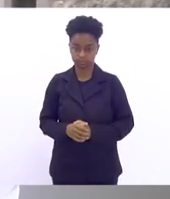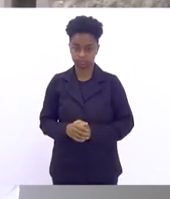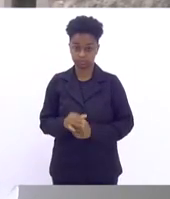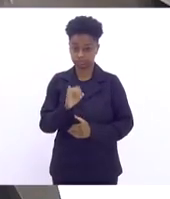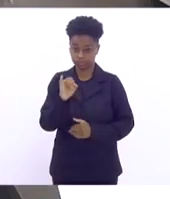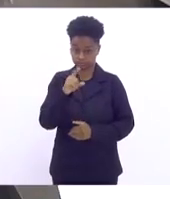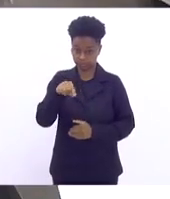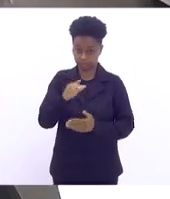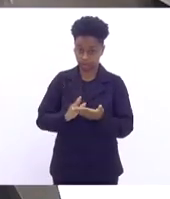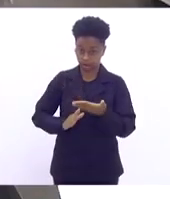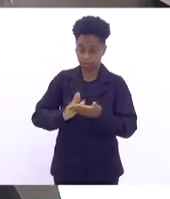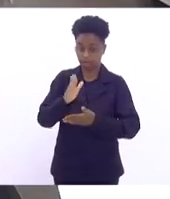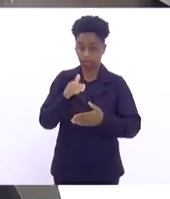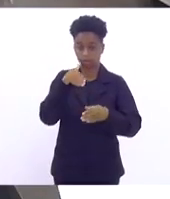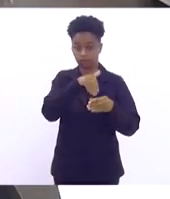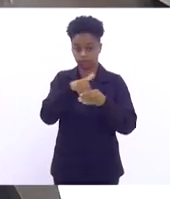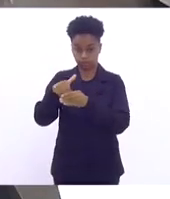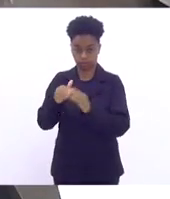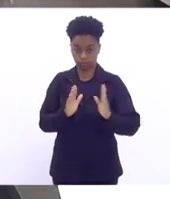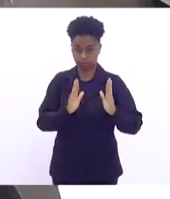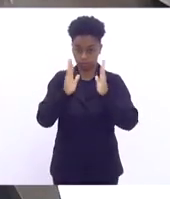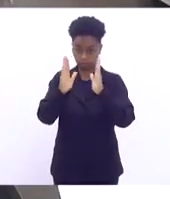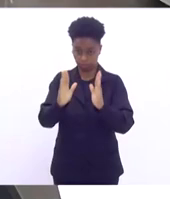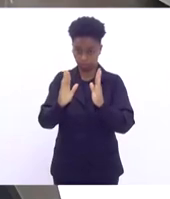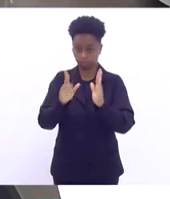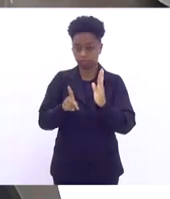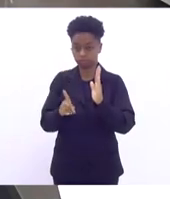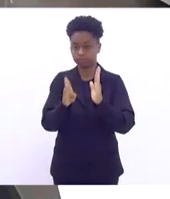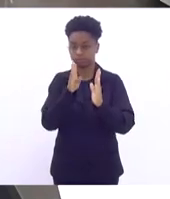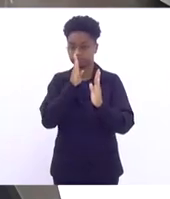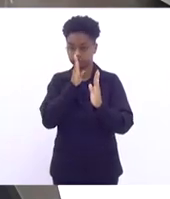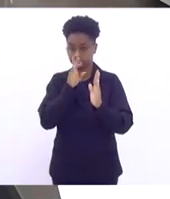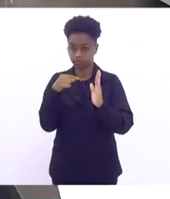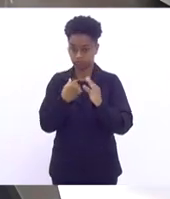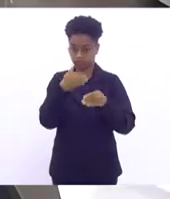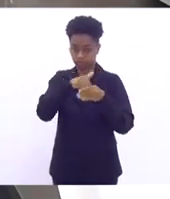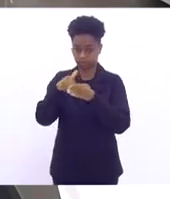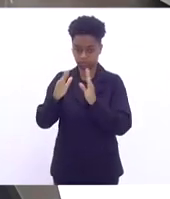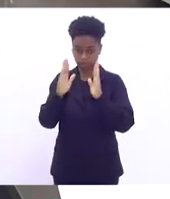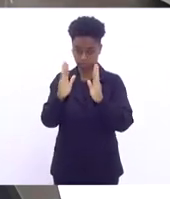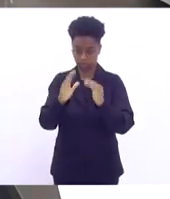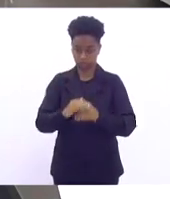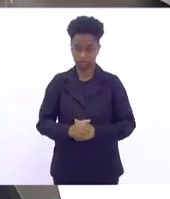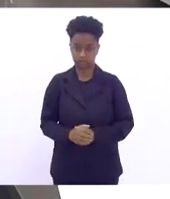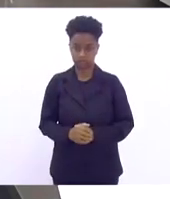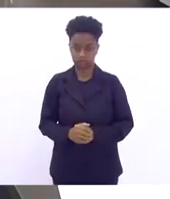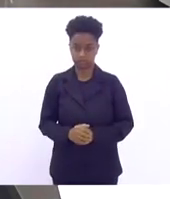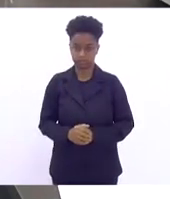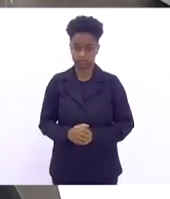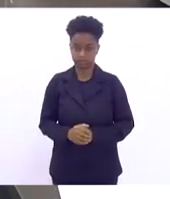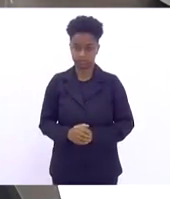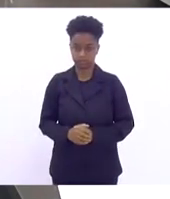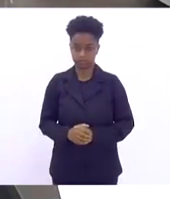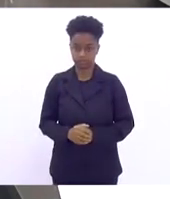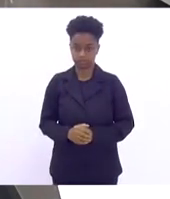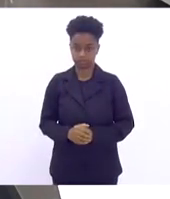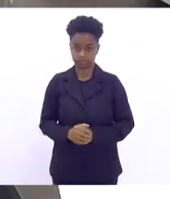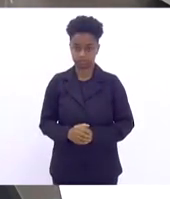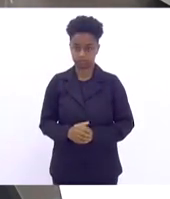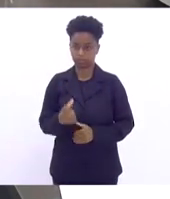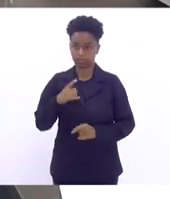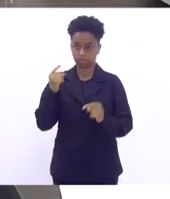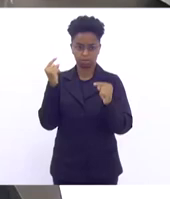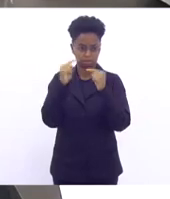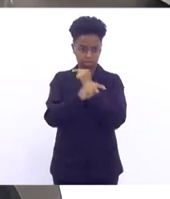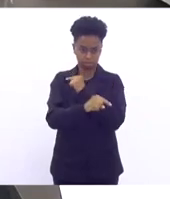aprovam a votação em bloco dos projetos da negociação permaneça como estão vamos botar em bloco a divergência